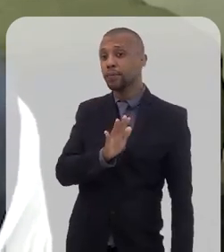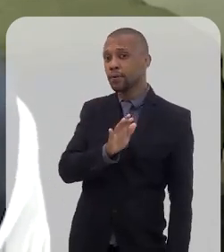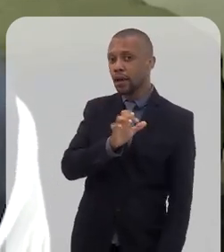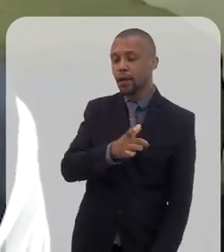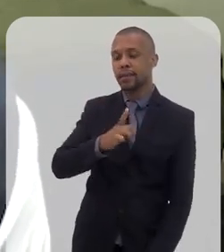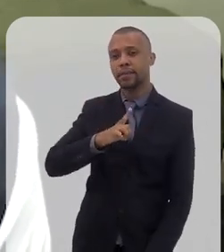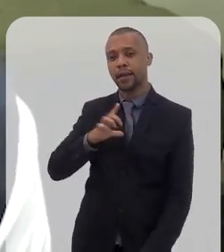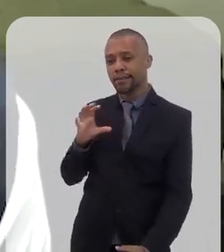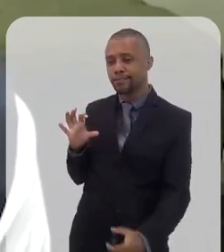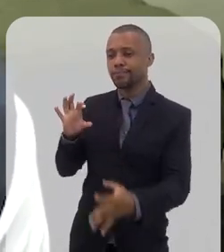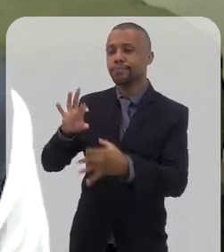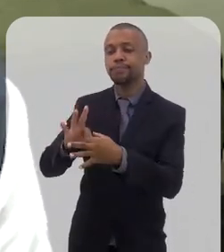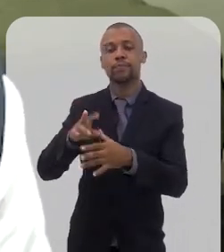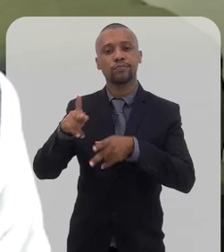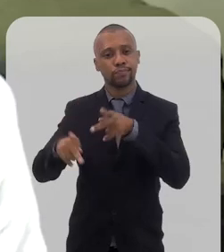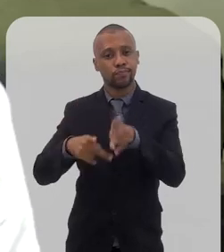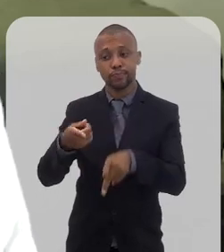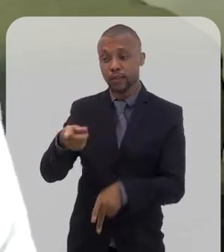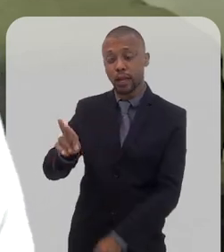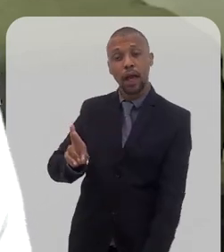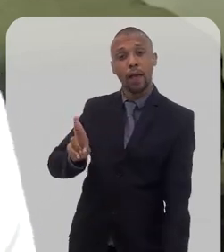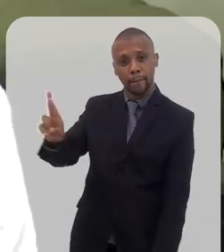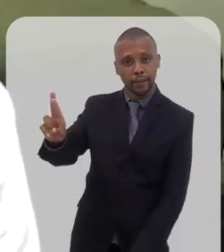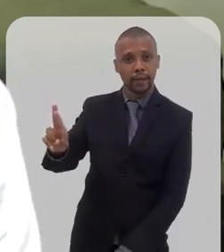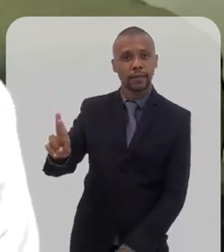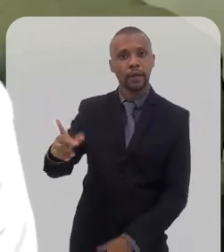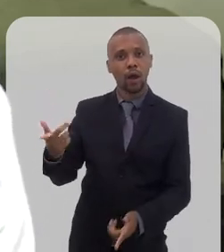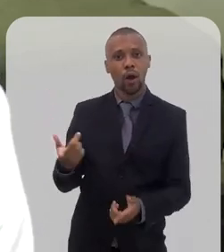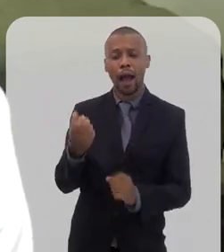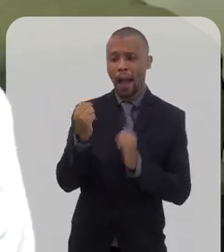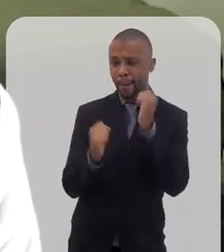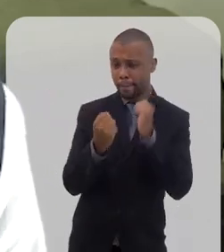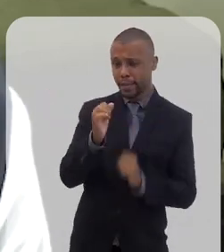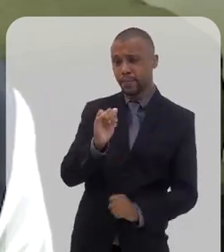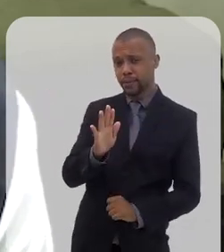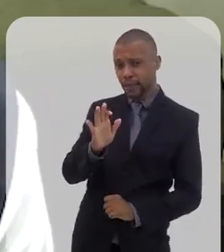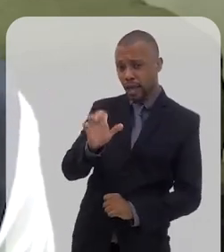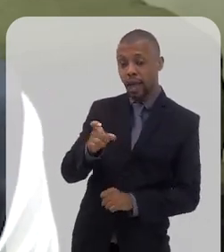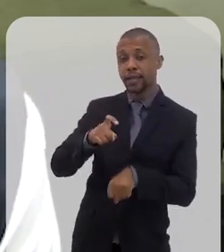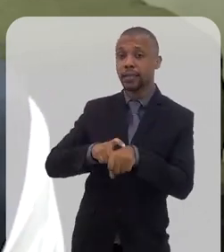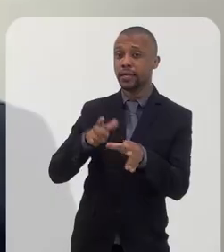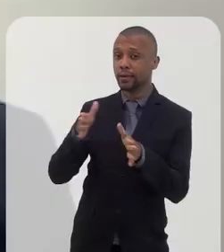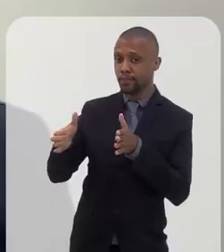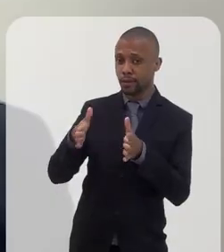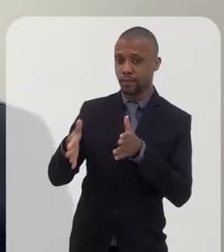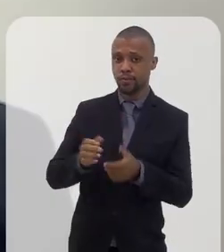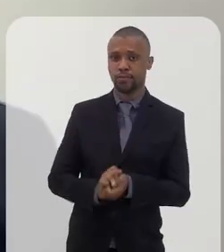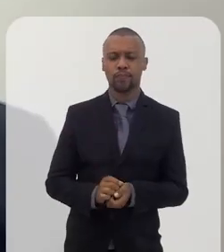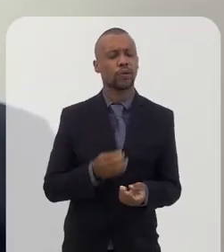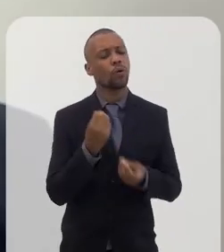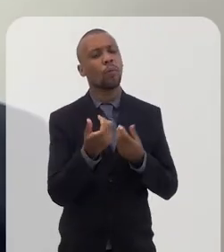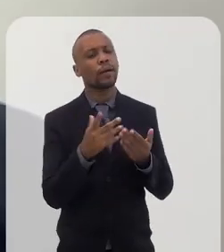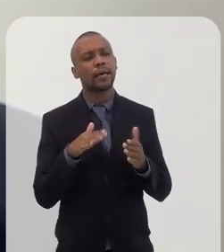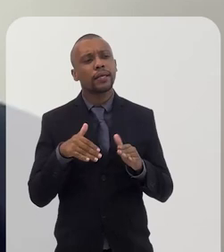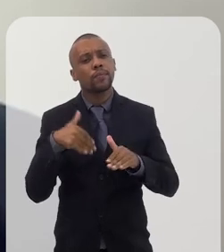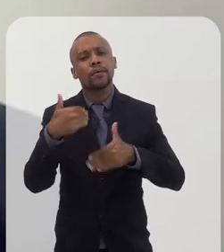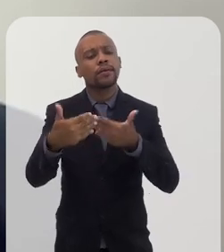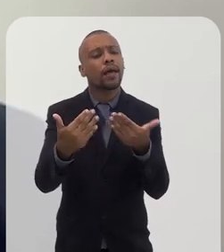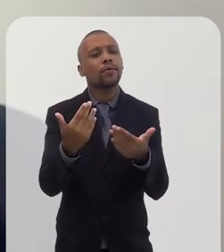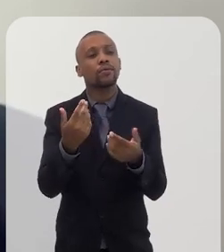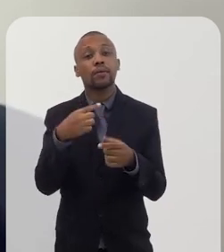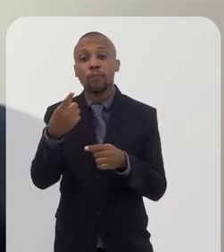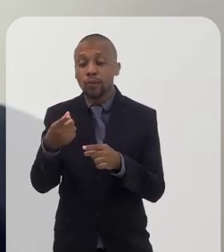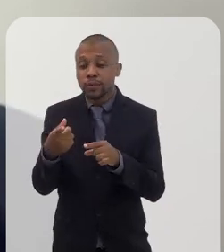a população, e ele representa o IBGE durante aquele período. Como é que é esse processo, né, após a entrada,